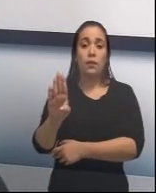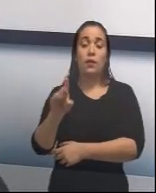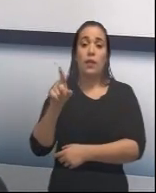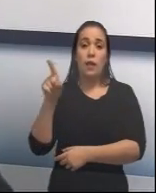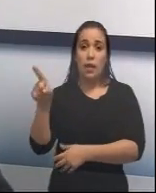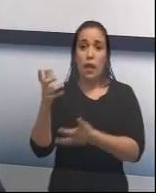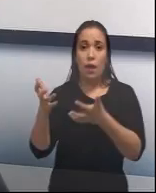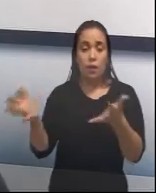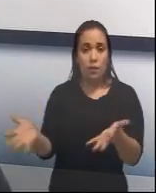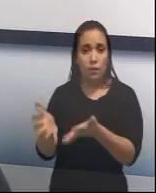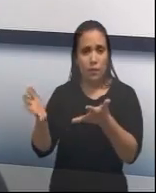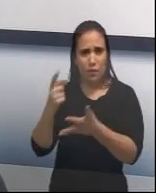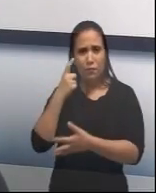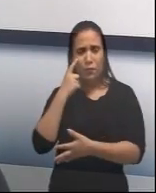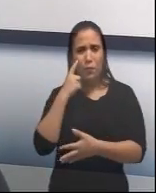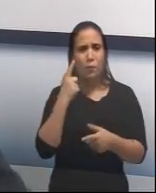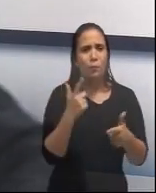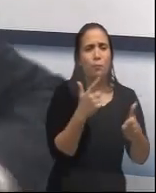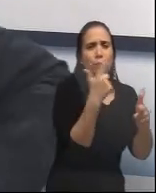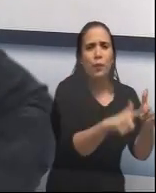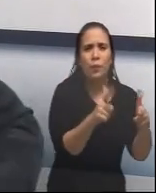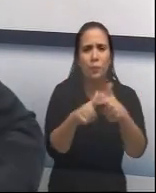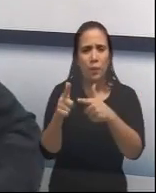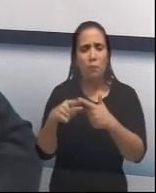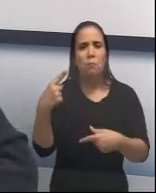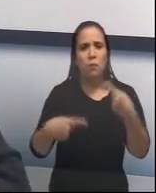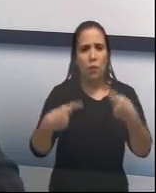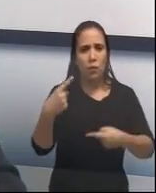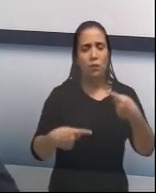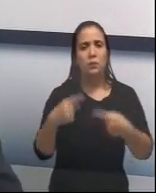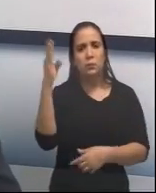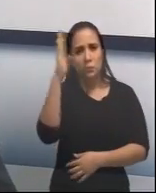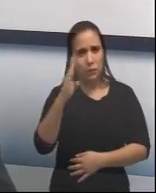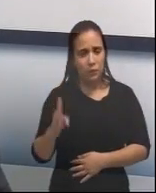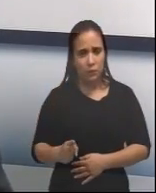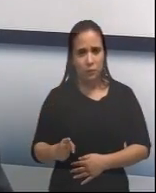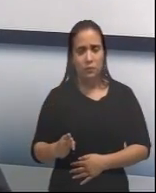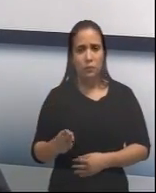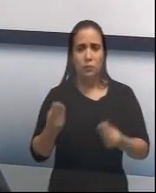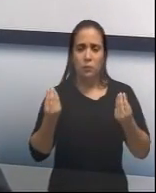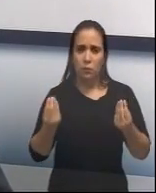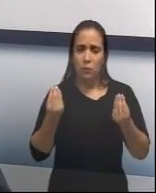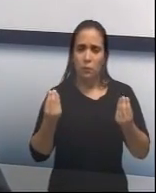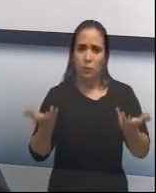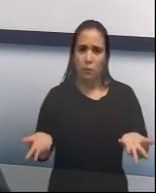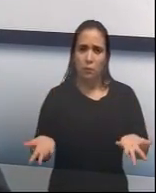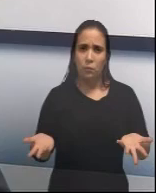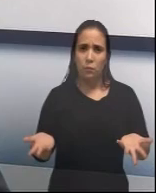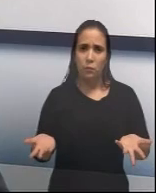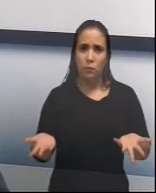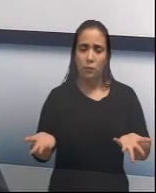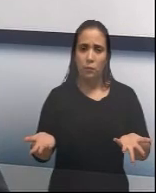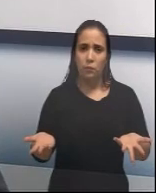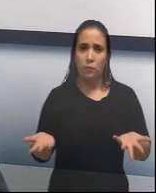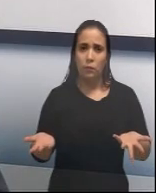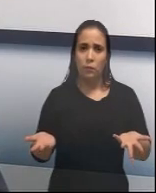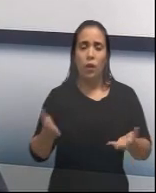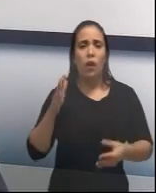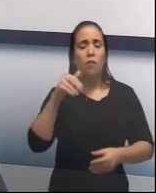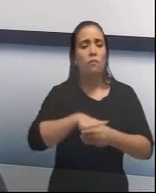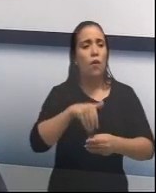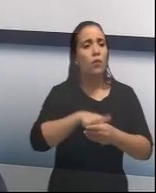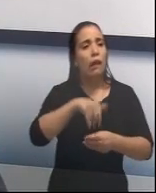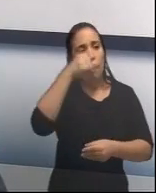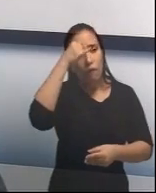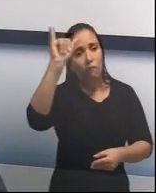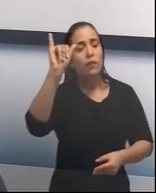é do partido dele, para você ver como é que é a política no Brasil e como é que funciona as coisas. A coisa está muito... Quando eu digo aqui que ninguém vote em partido,